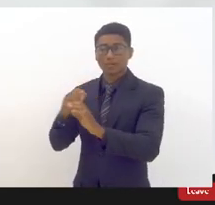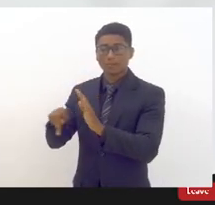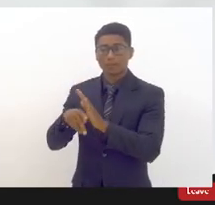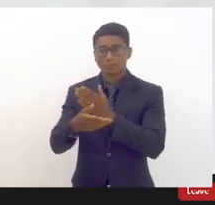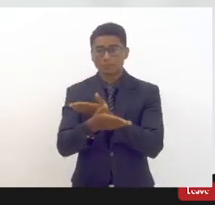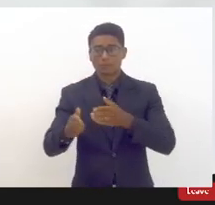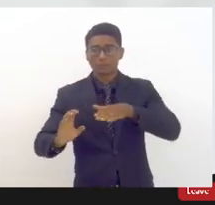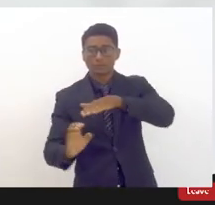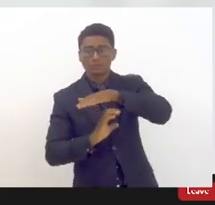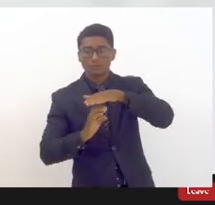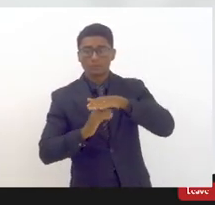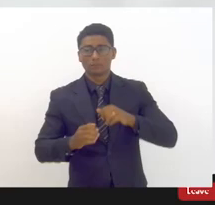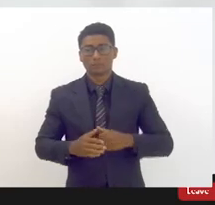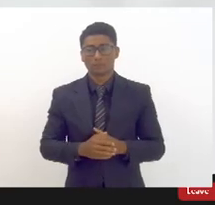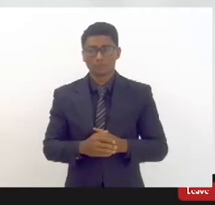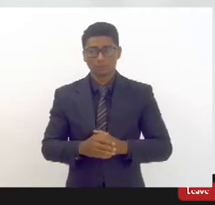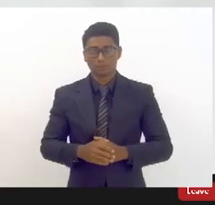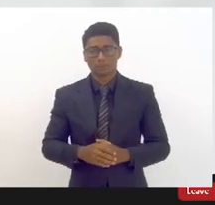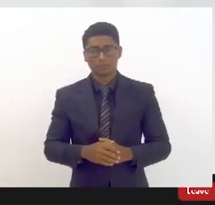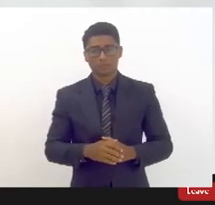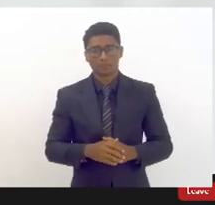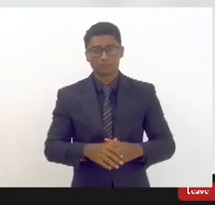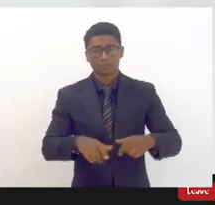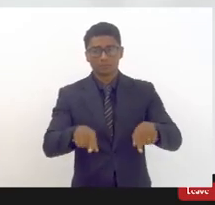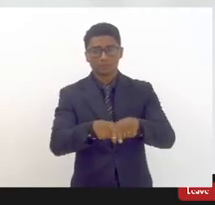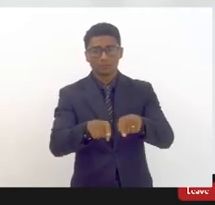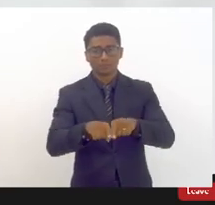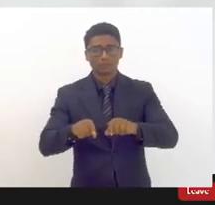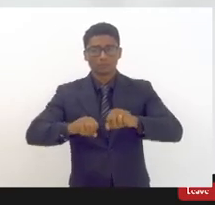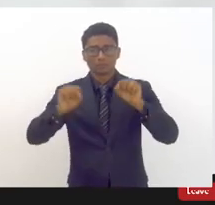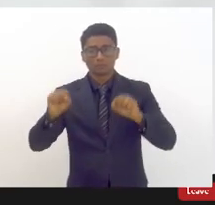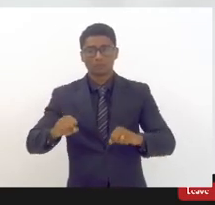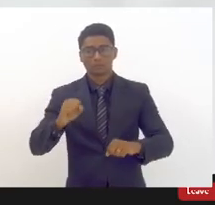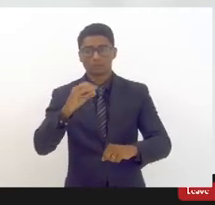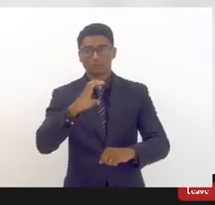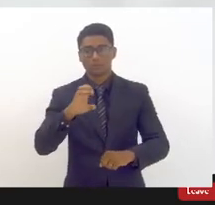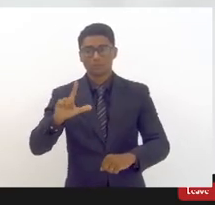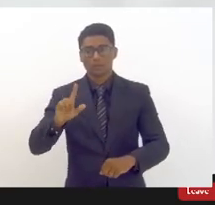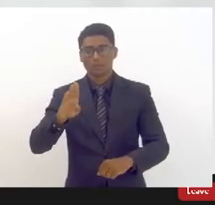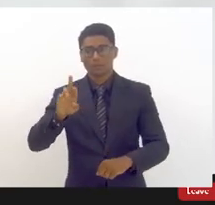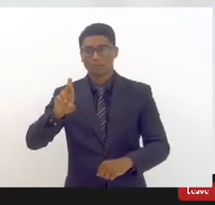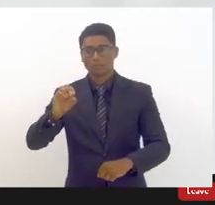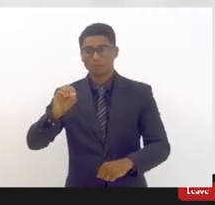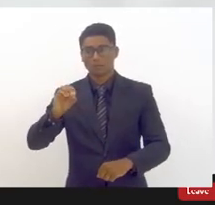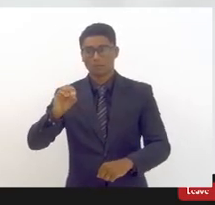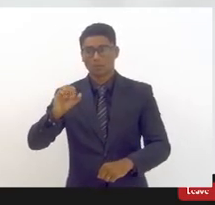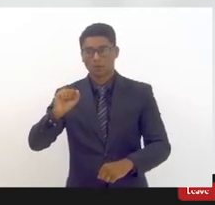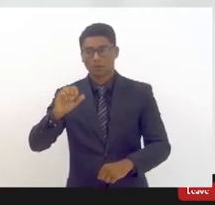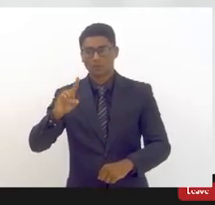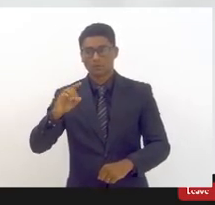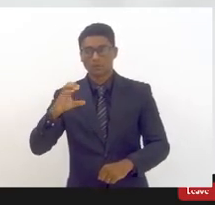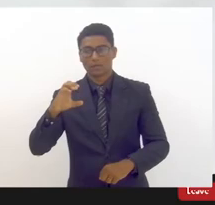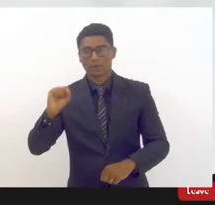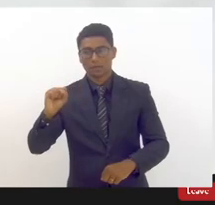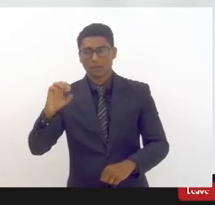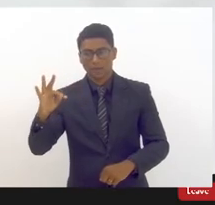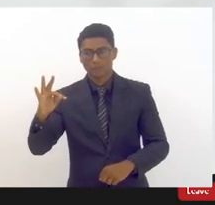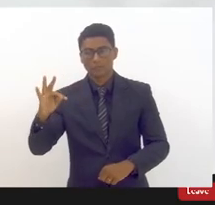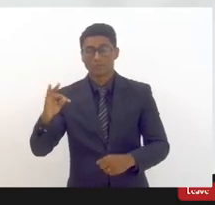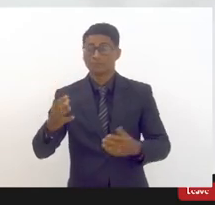entre o fornecedor da solução do Cell Broadcast, entre a BR. Então, é esse estágio que estamos agora.